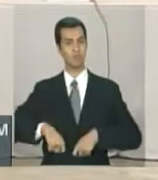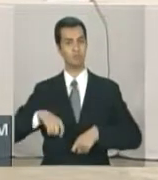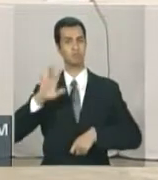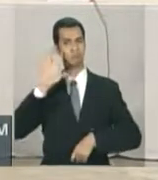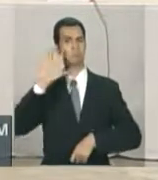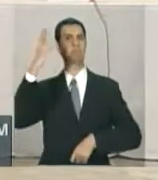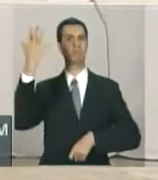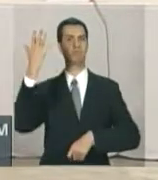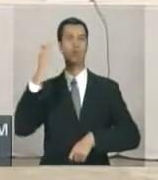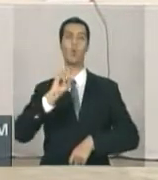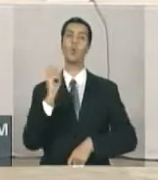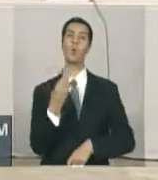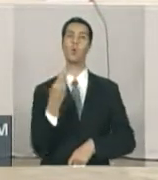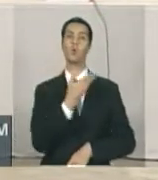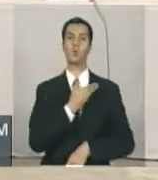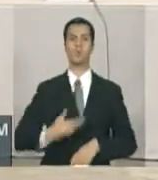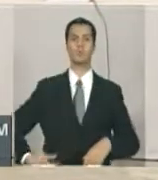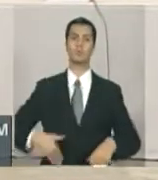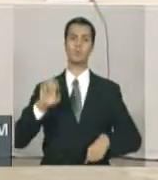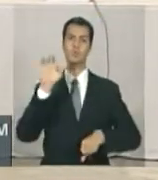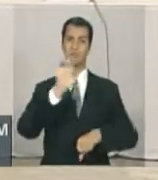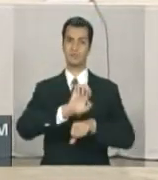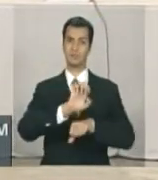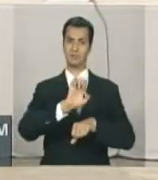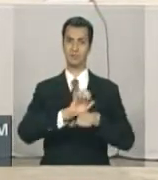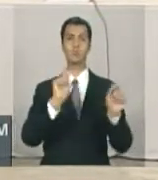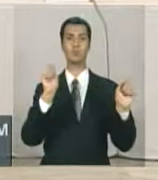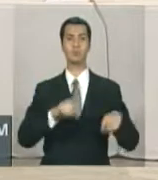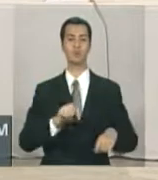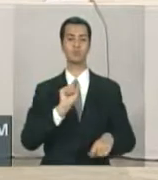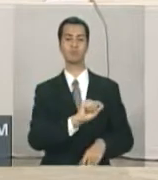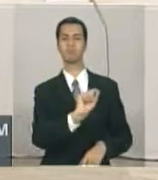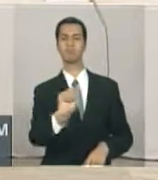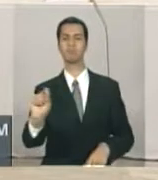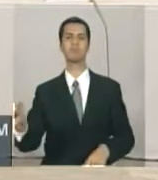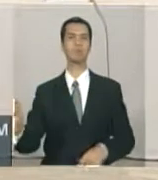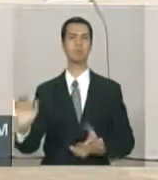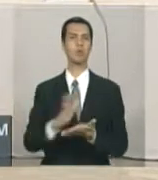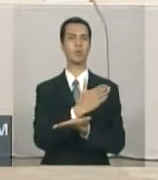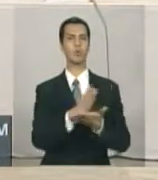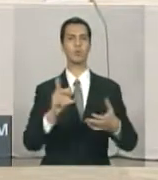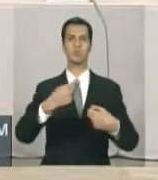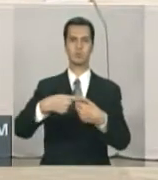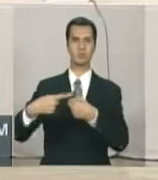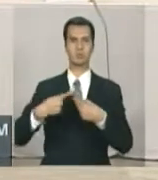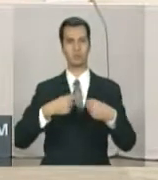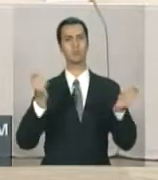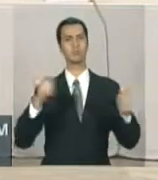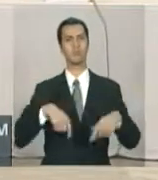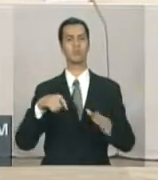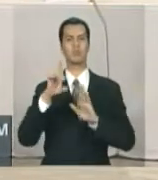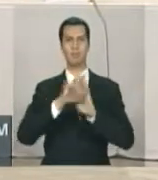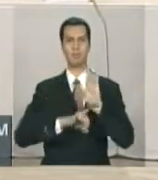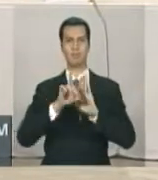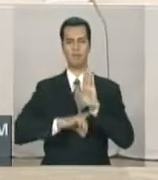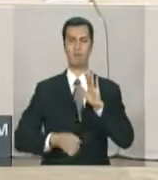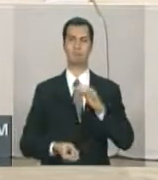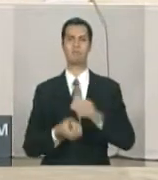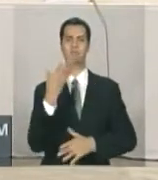decretar para um conjunto de municípios. Ele não decretou para o Estado como um todo, mas para um conjunto de municípios. Esse